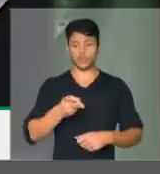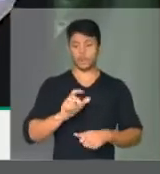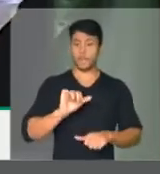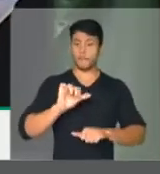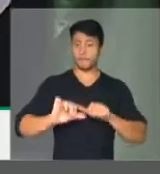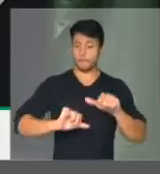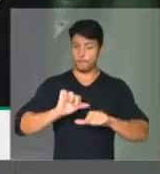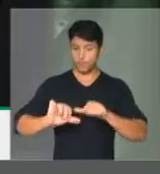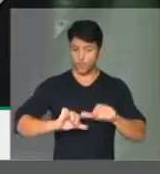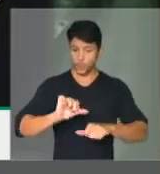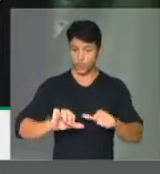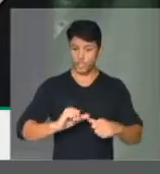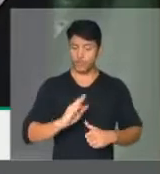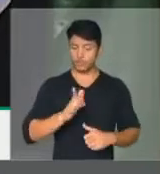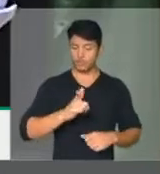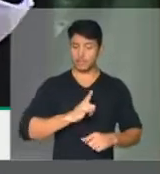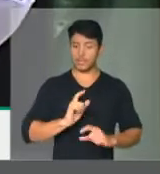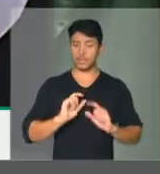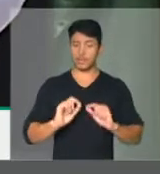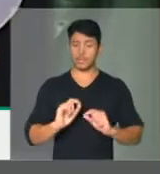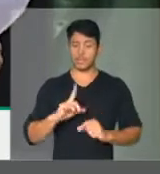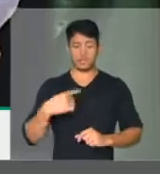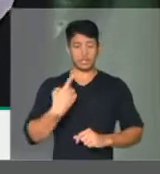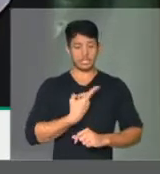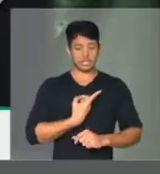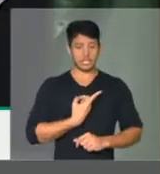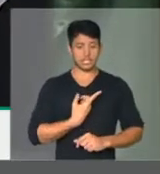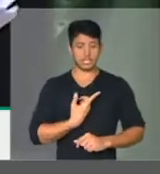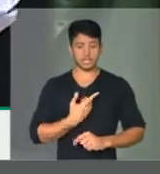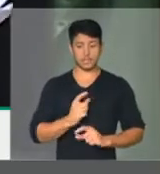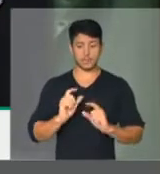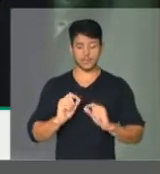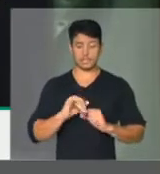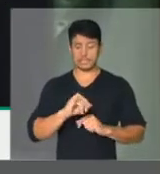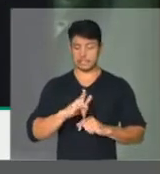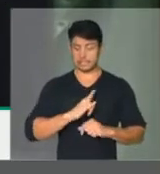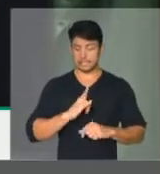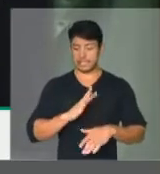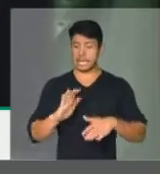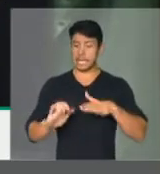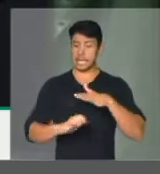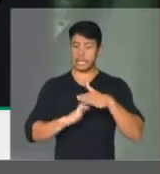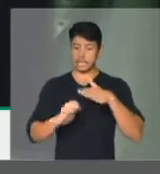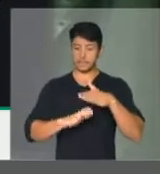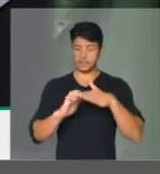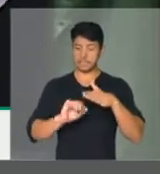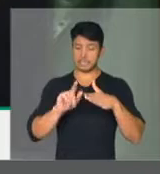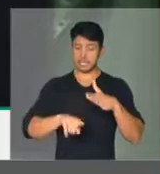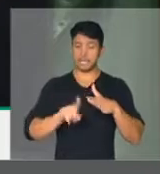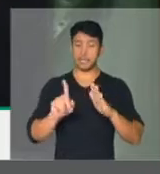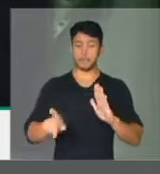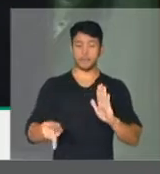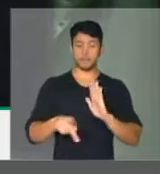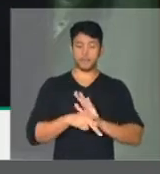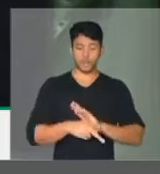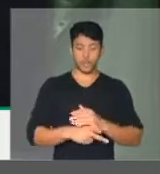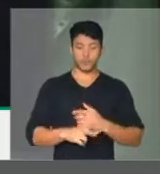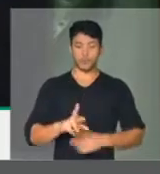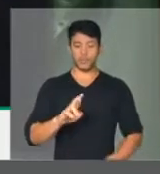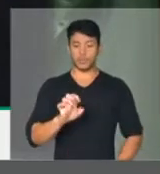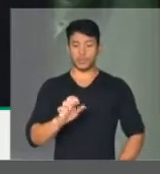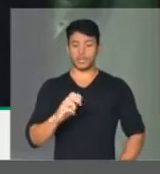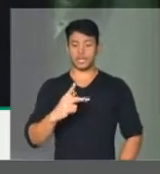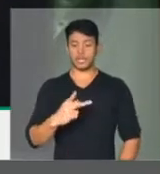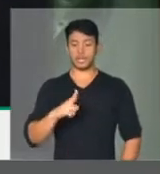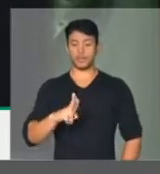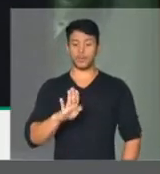varrendo privilégios onde houver, para que as corporações, que como instituições republicanas precisam ser fortalecidas,